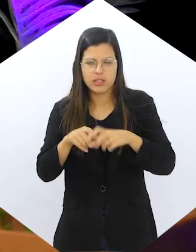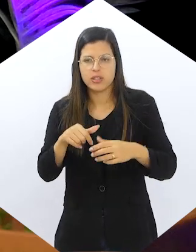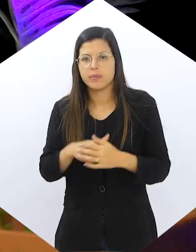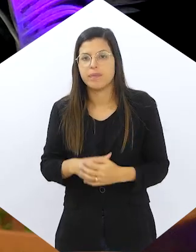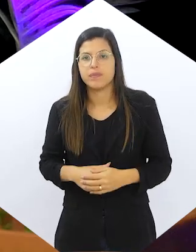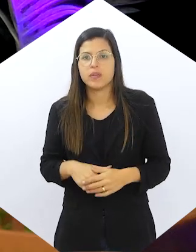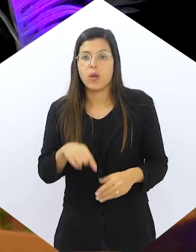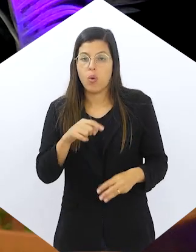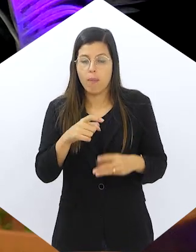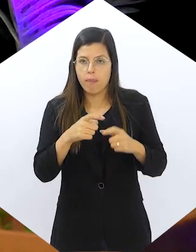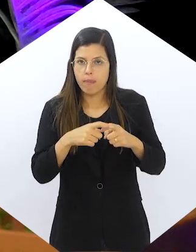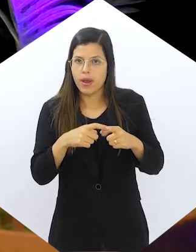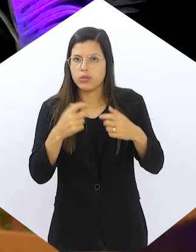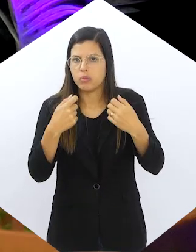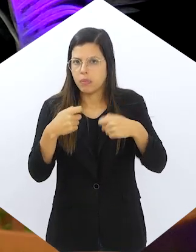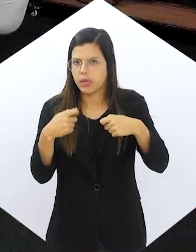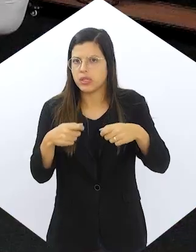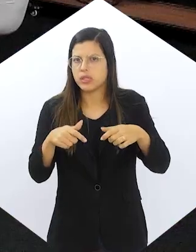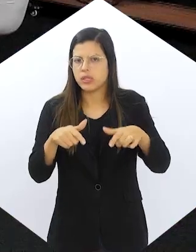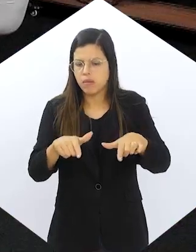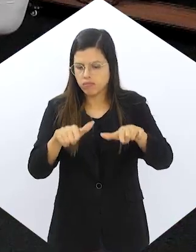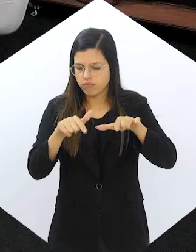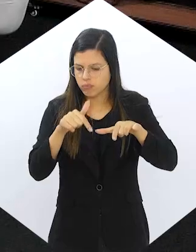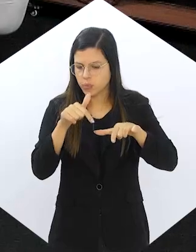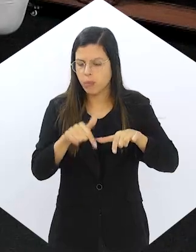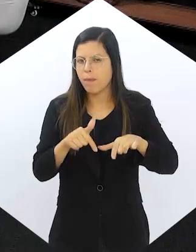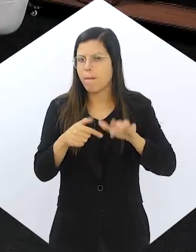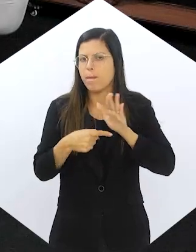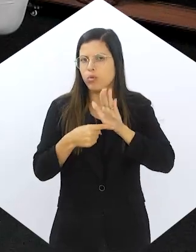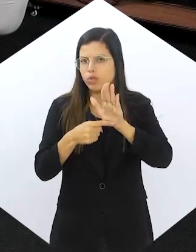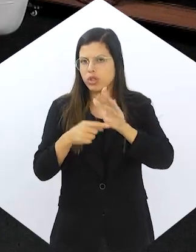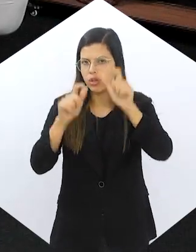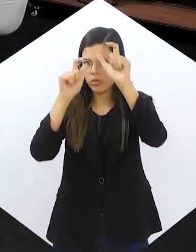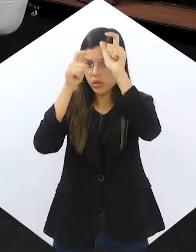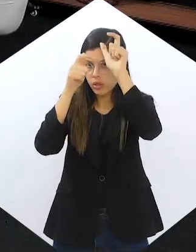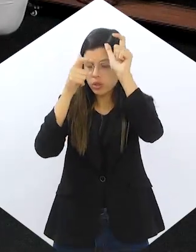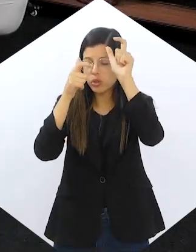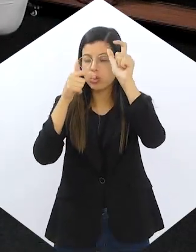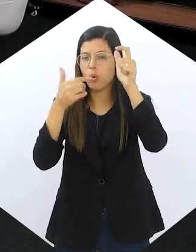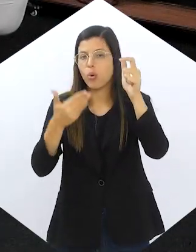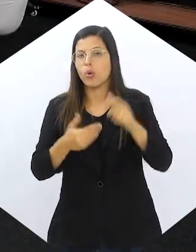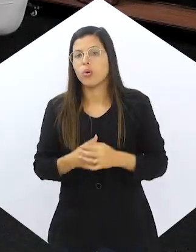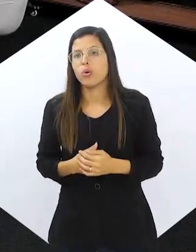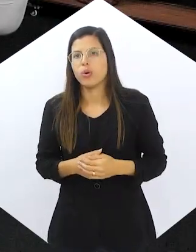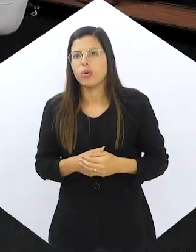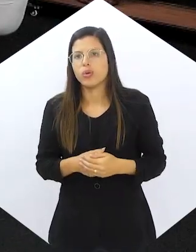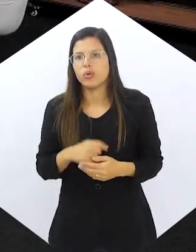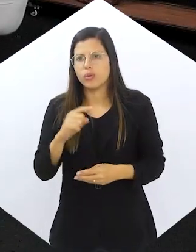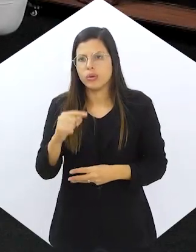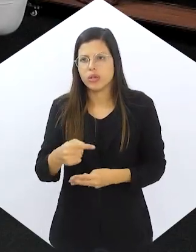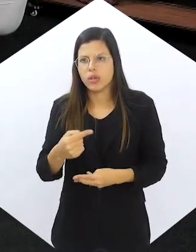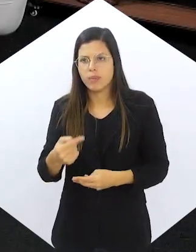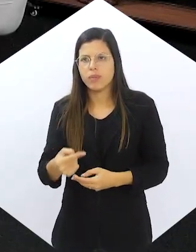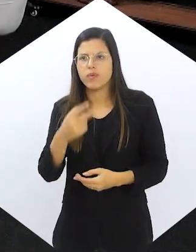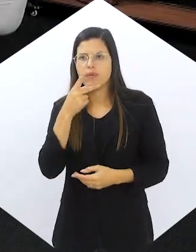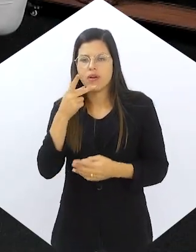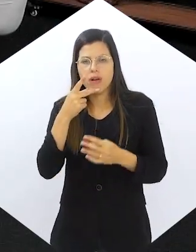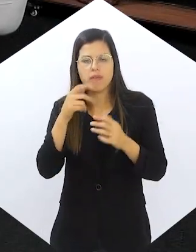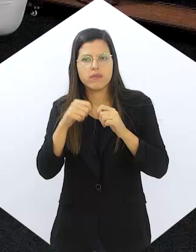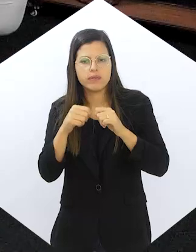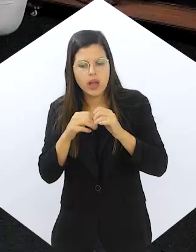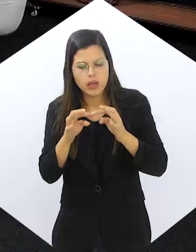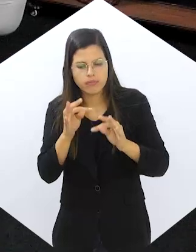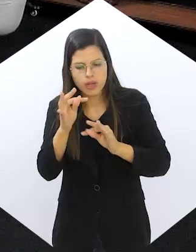realmente precisa diagnosticar a pessoa com aqueles transtornos para aí sim né, faz